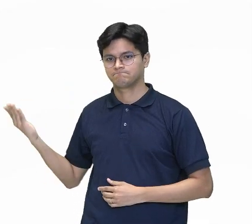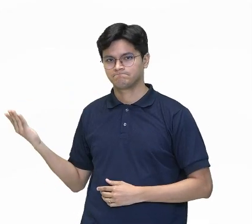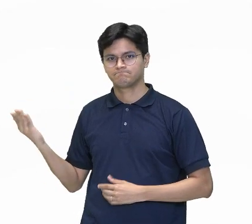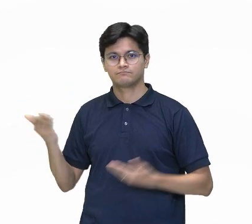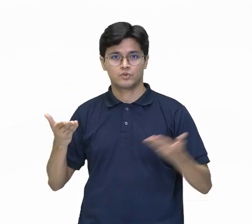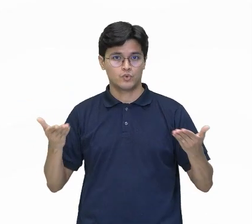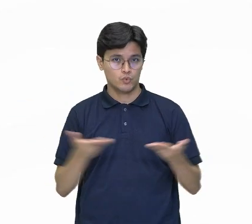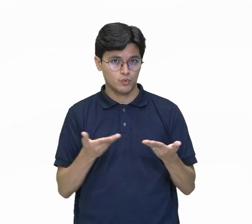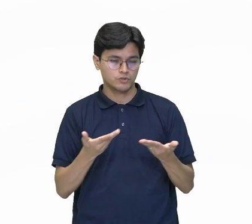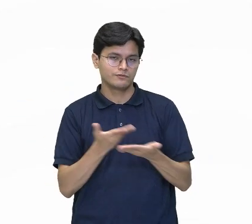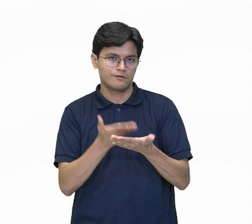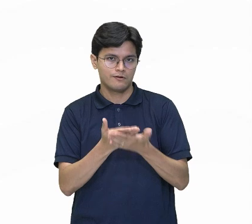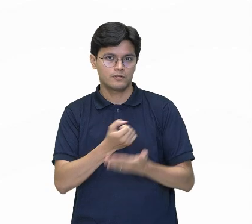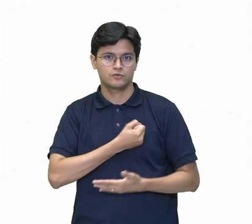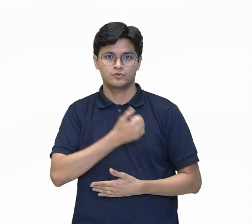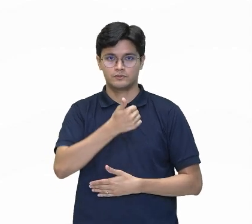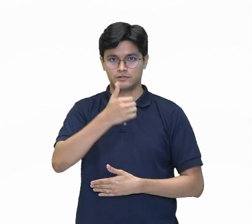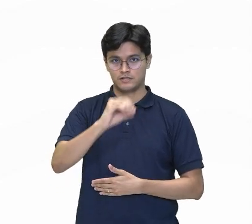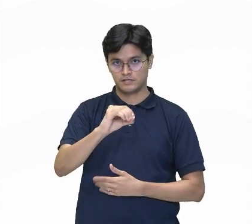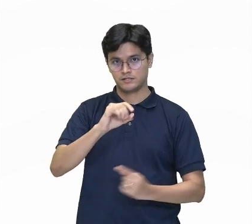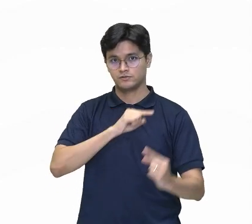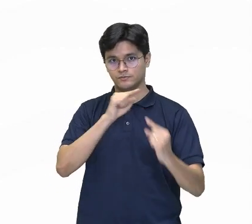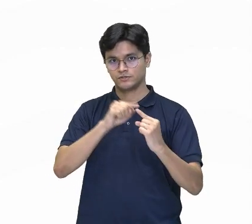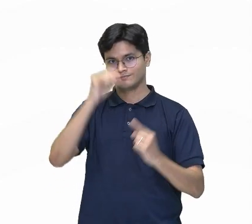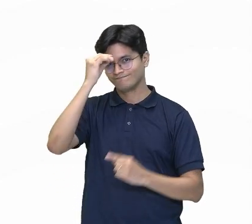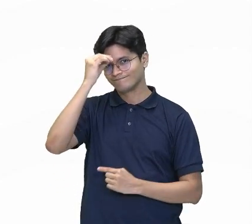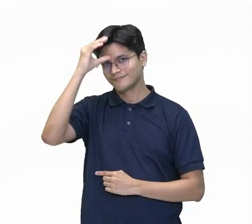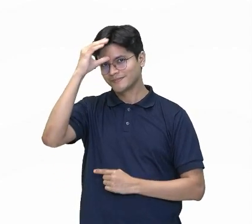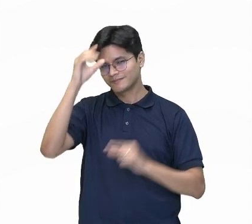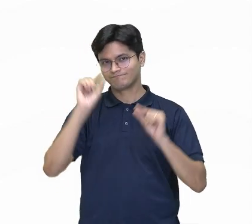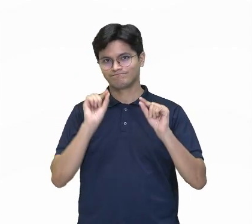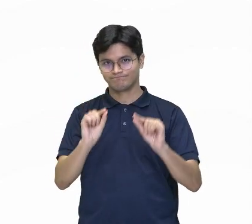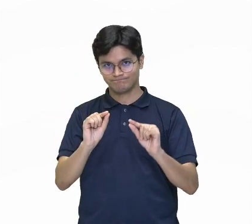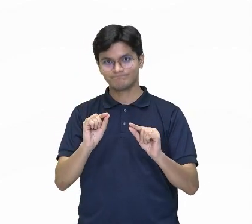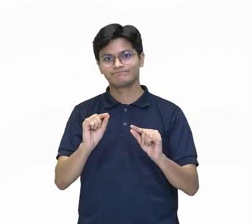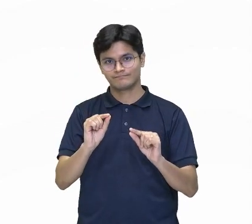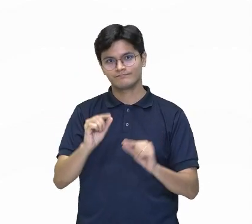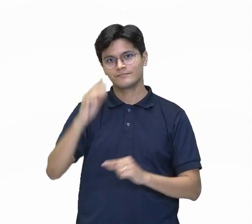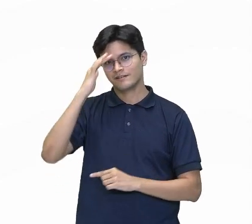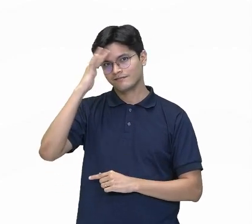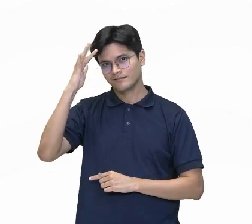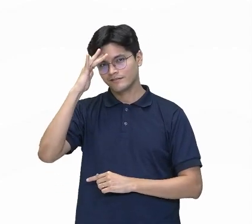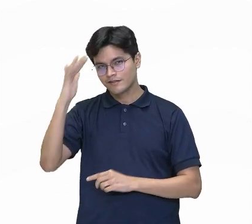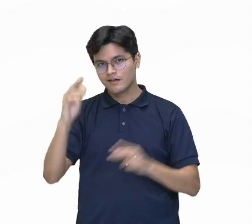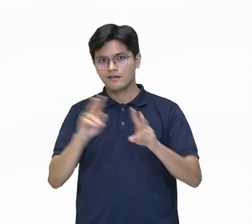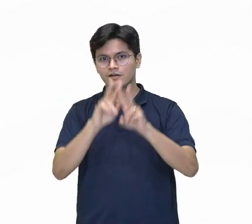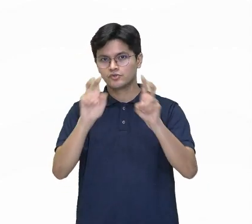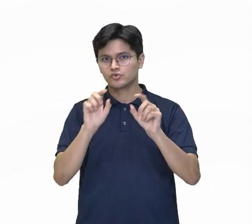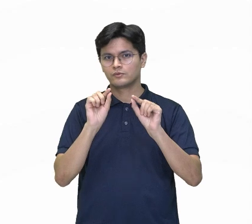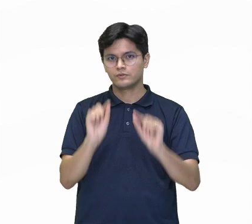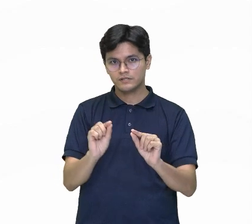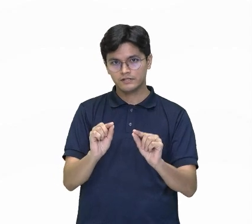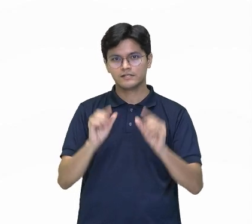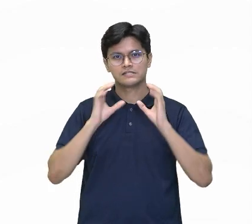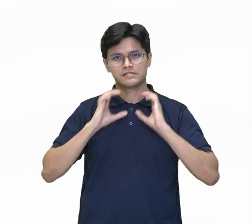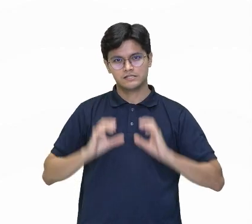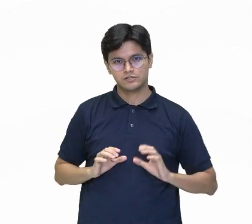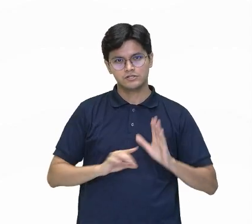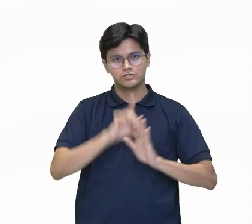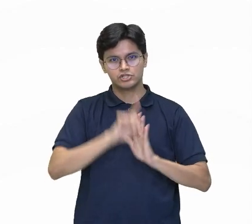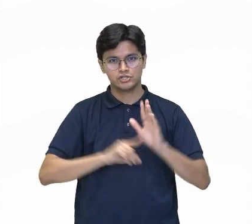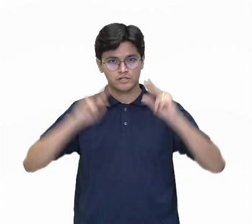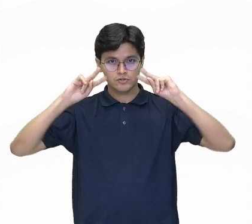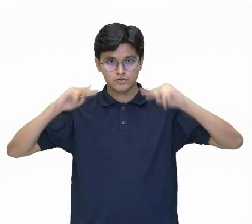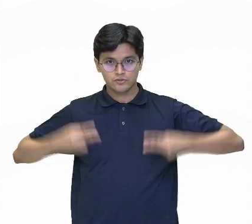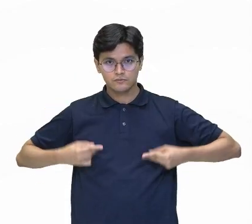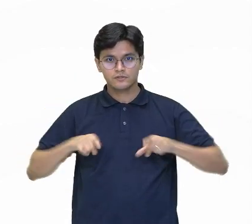de número 10, cujo objeto de conhecimento são as noções de direitos humanos e cidadania, os processos de